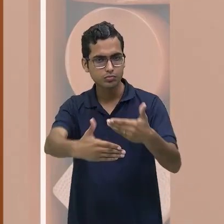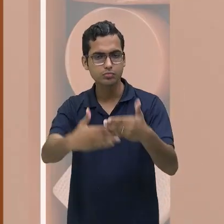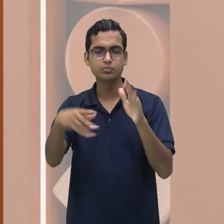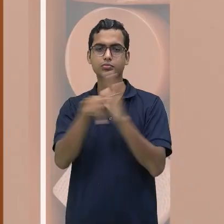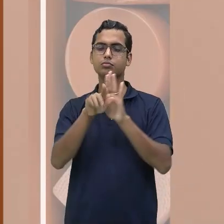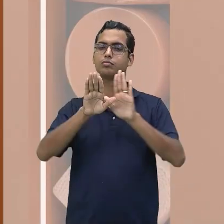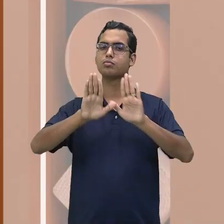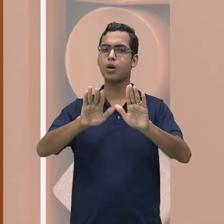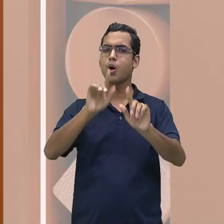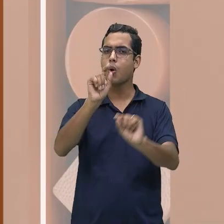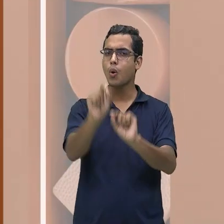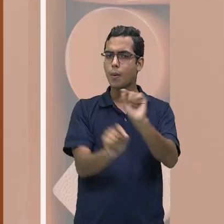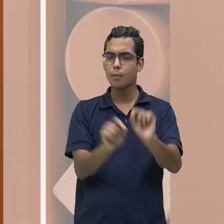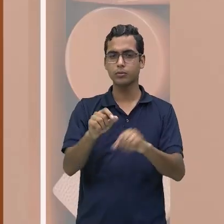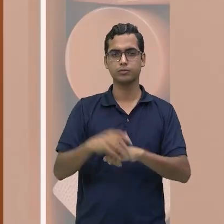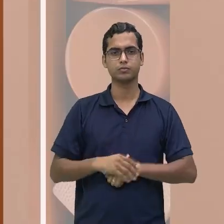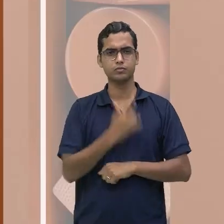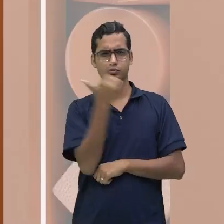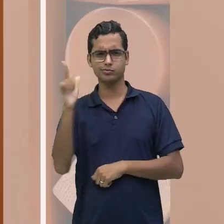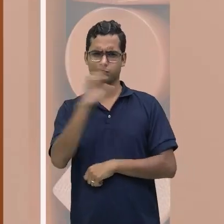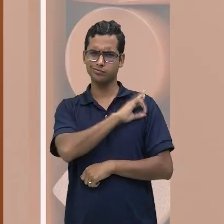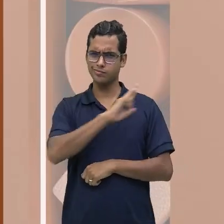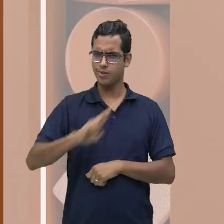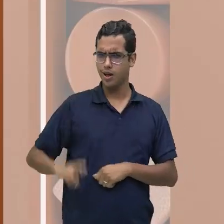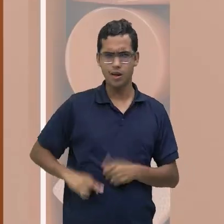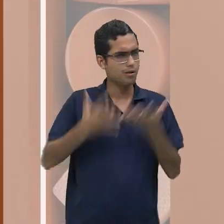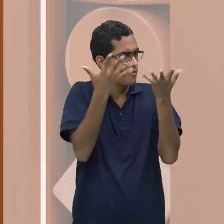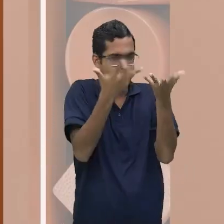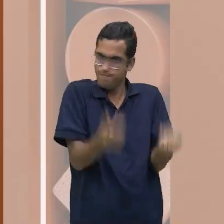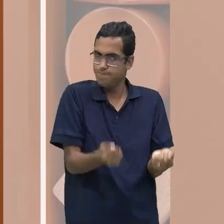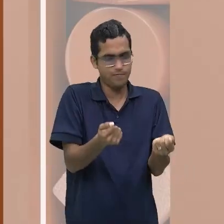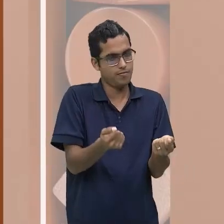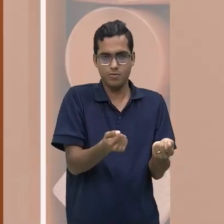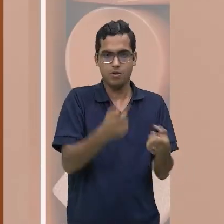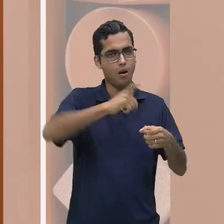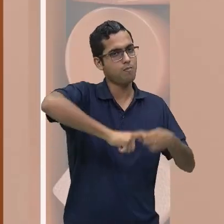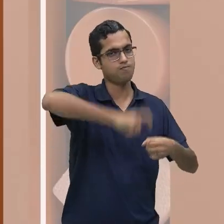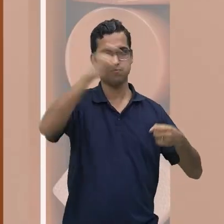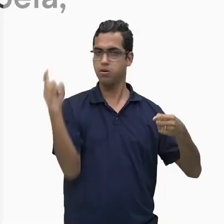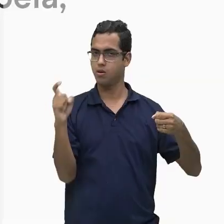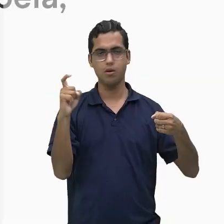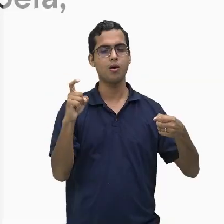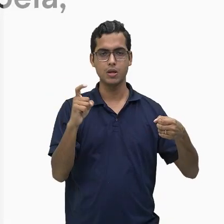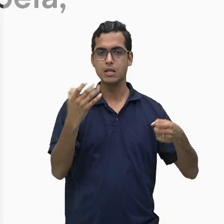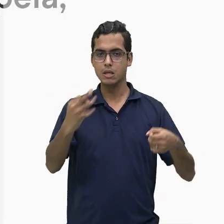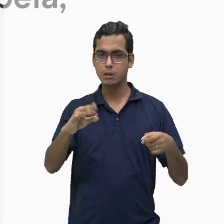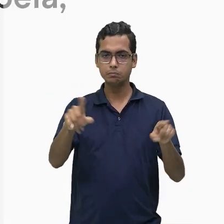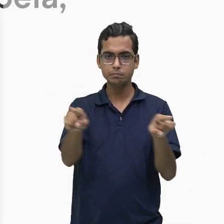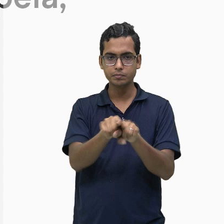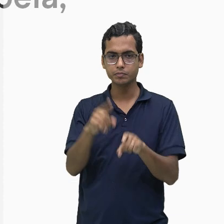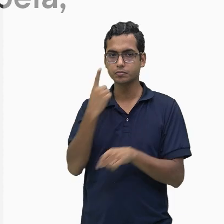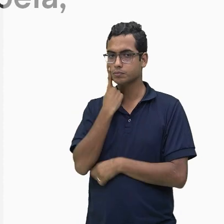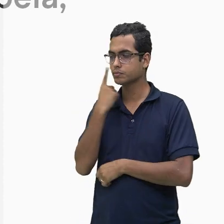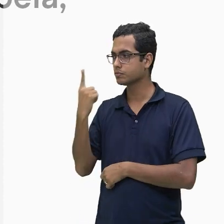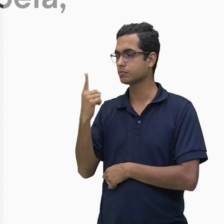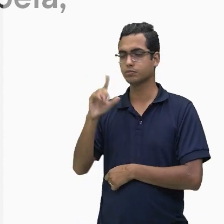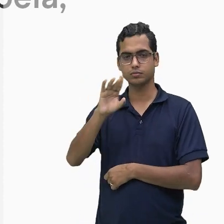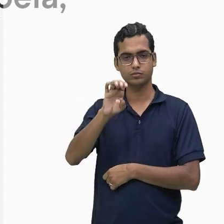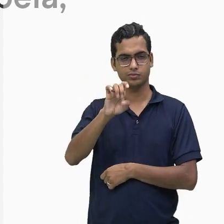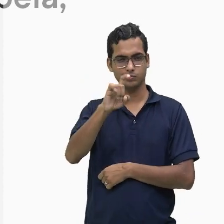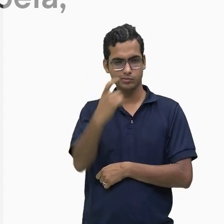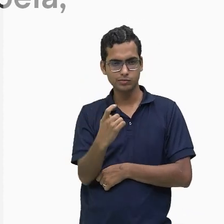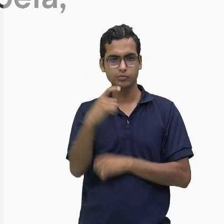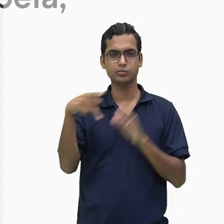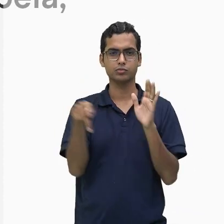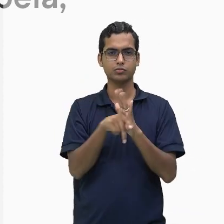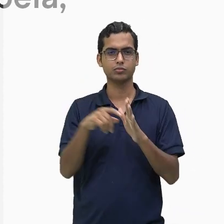Porém, algumas repúblicas não quiseram fazer parte, tá? Então, as ex-repúblicas